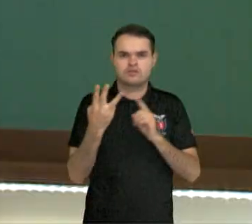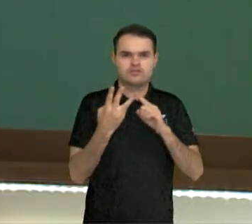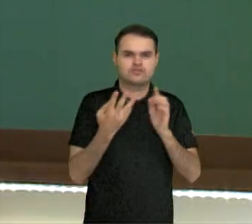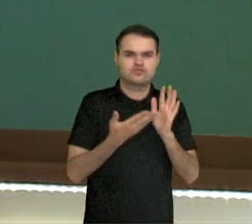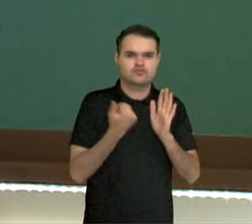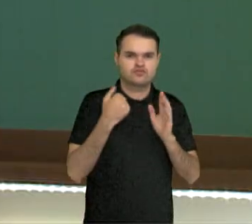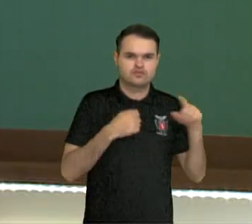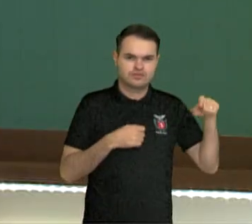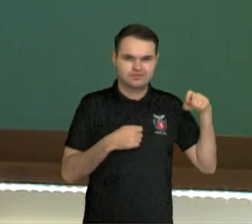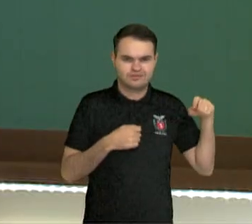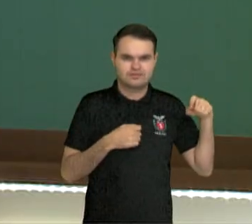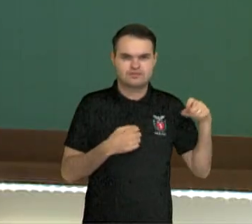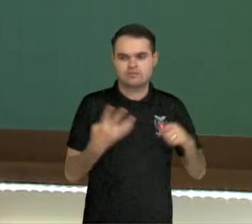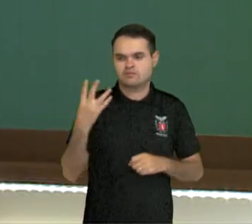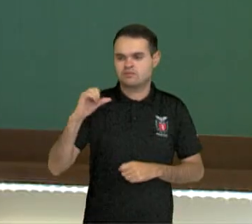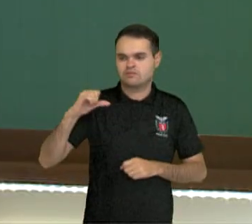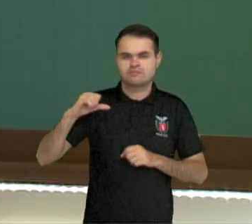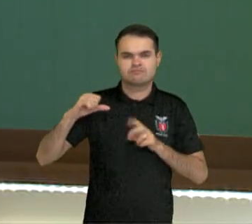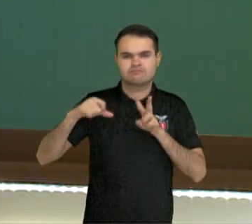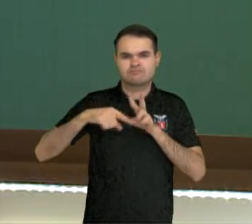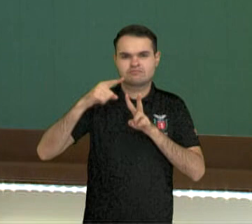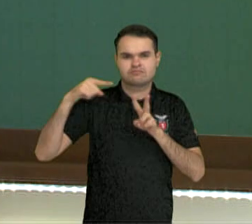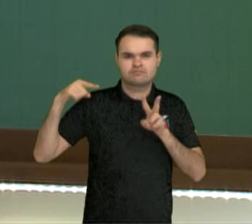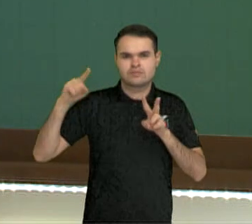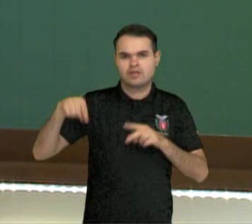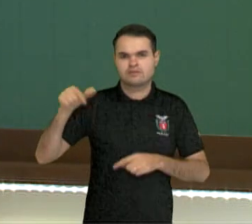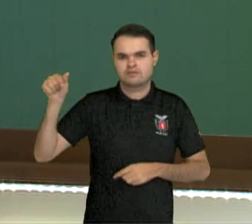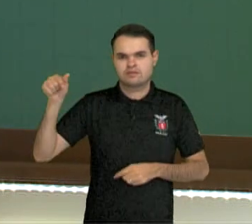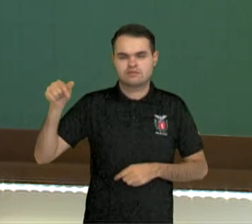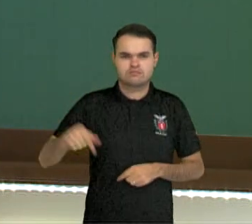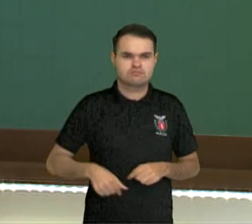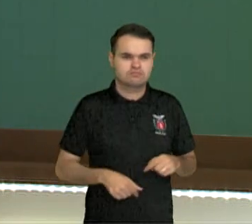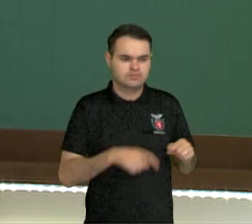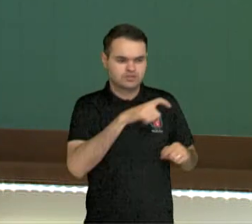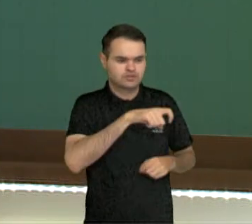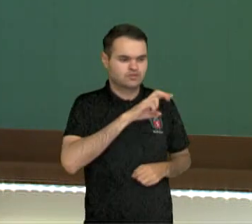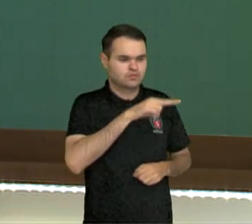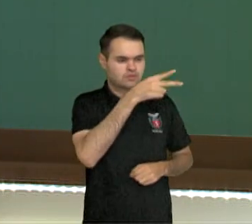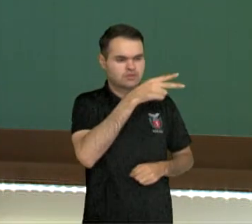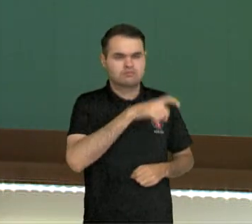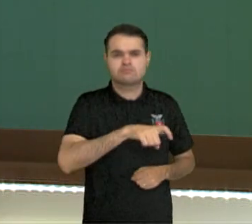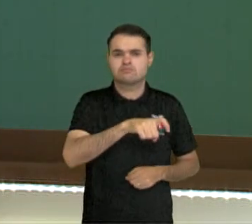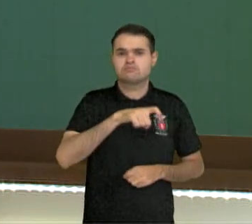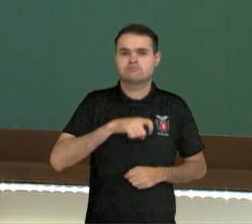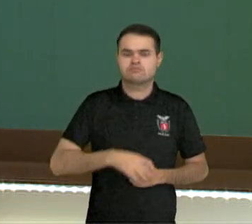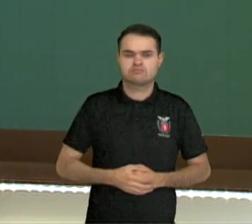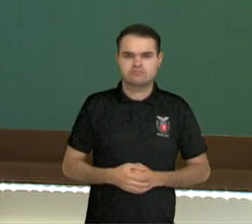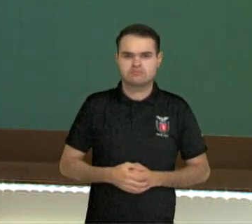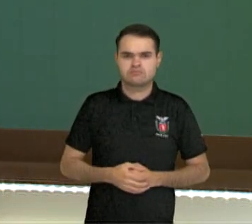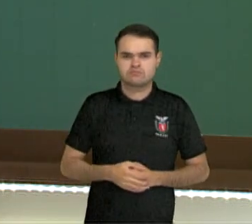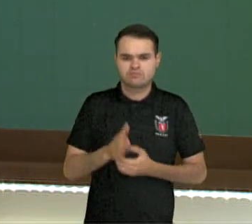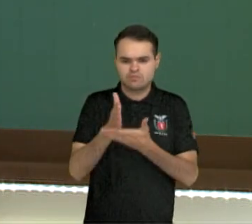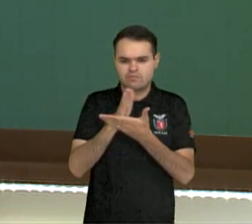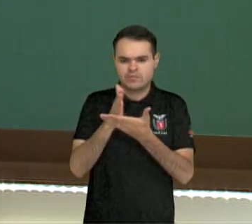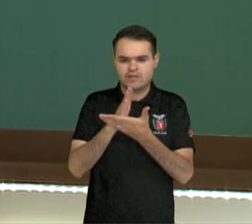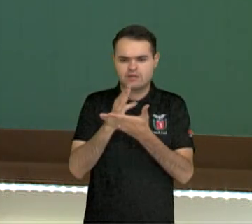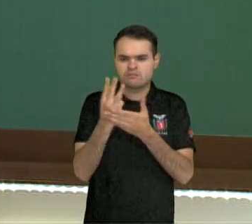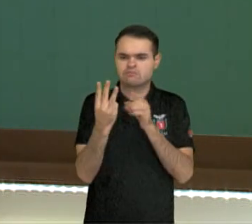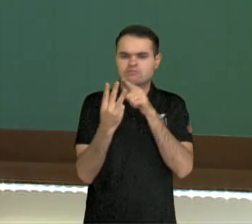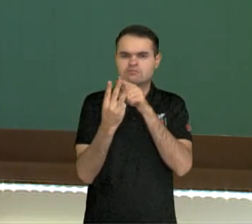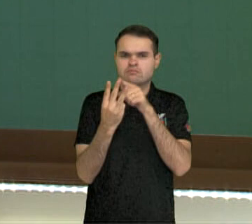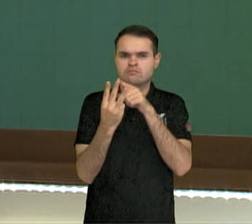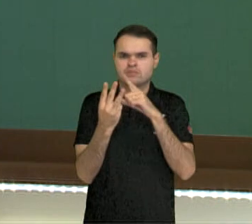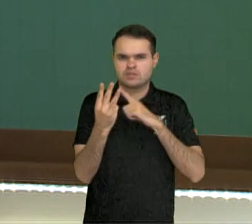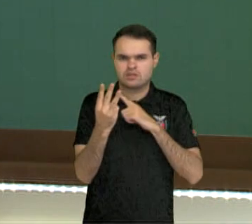x. Raiz quadrada de 49, 7. Raiz quadrada de x ao quadrado, x. E no meio, será que eu tenho